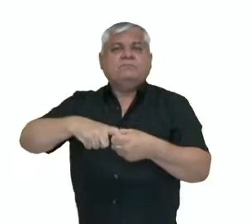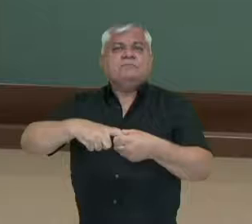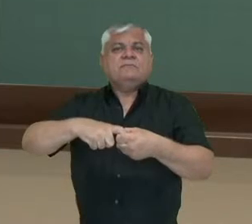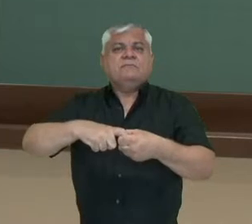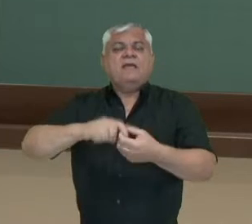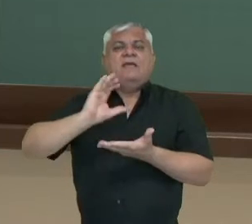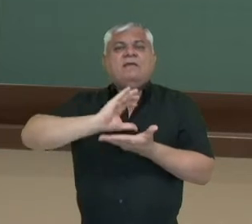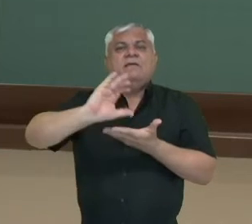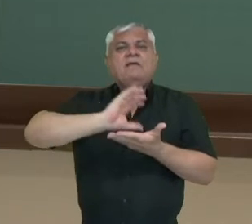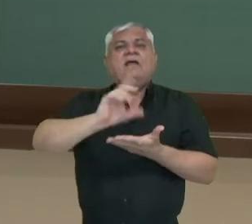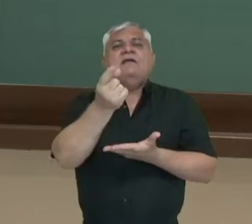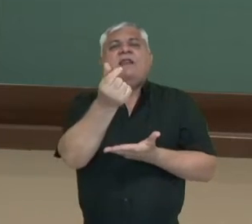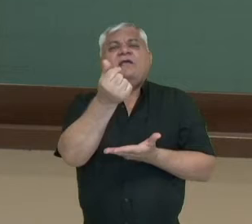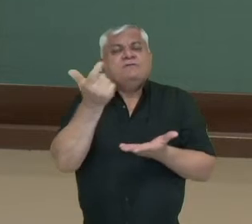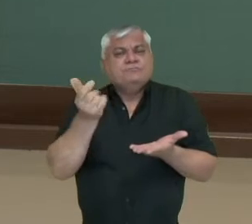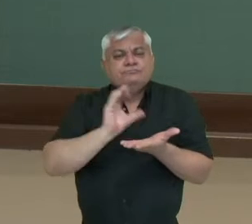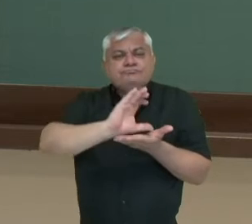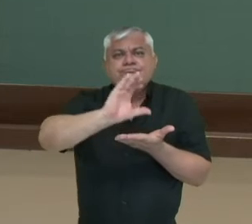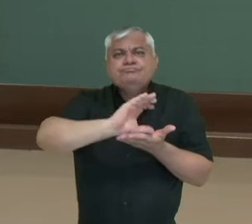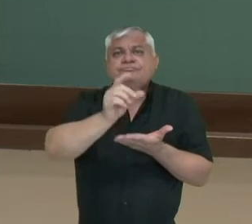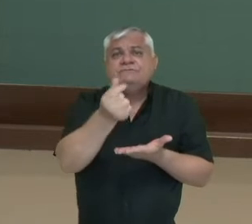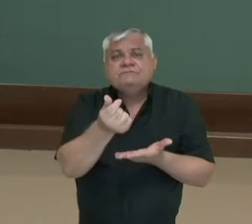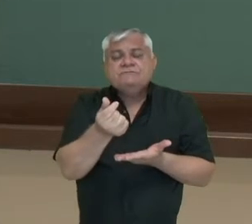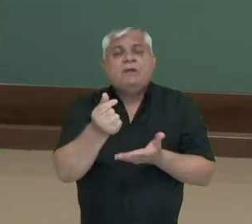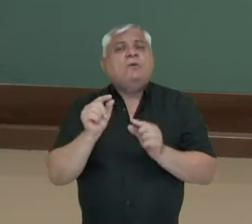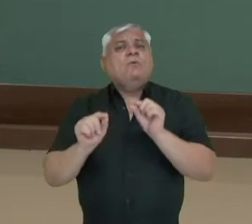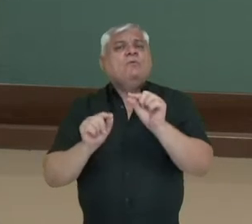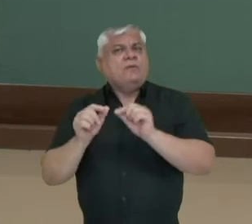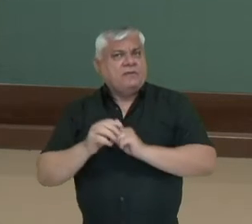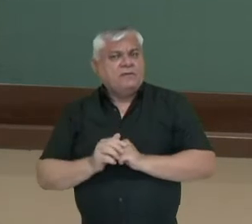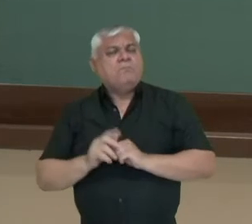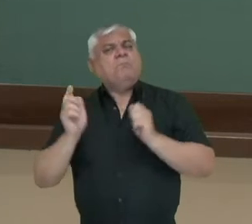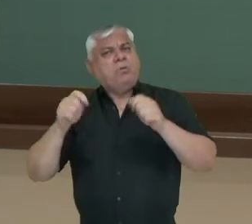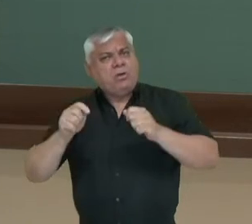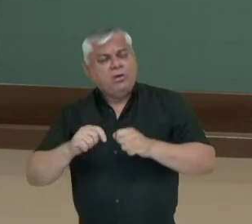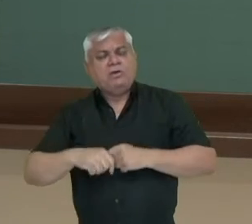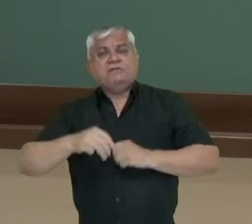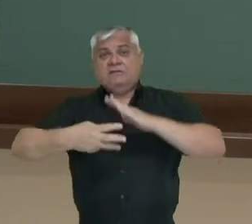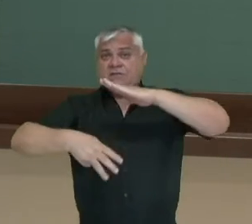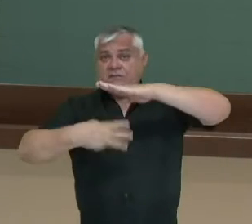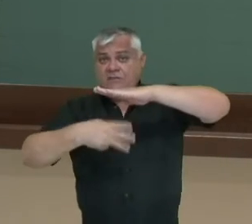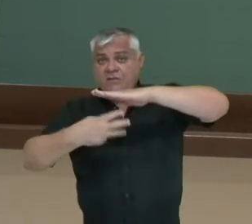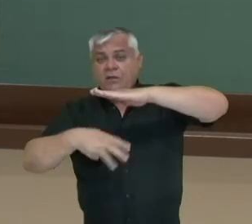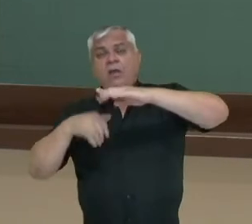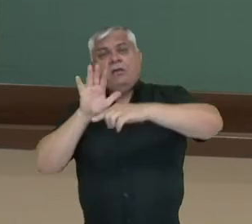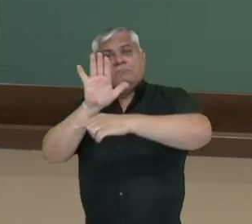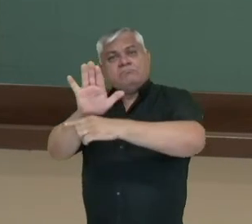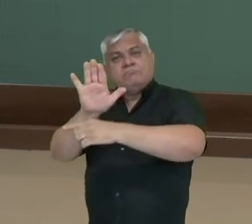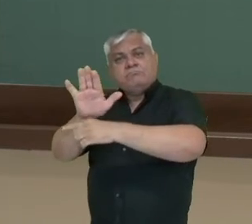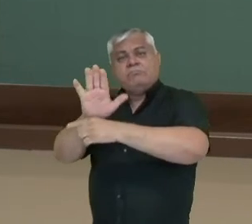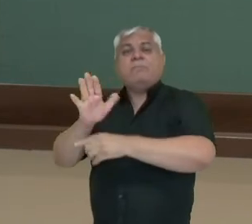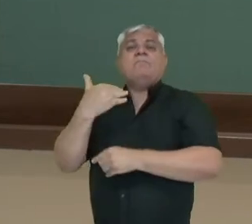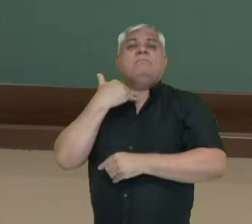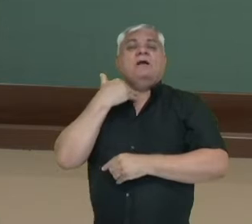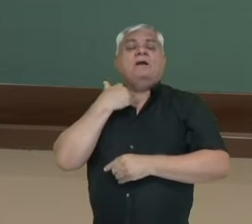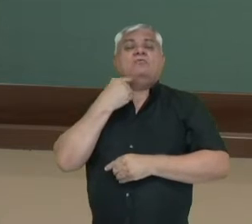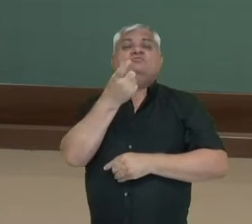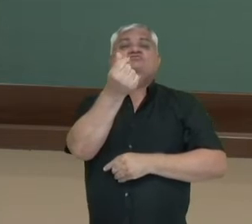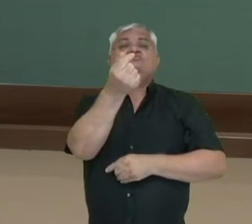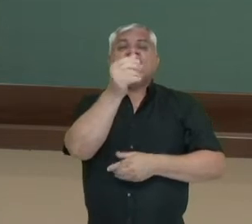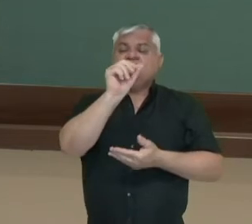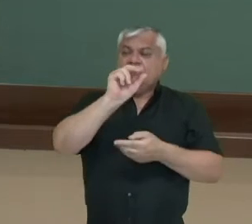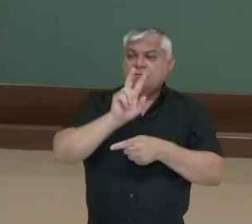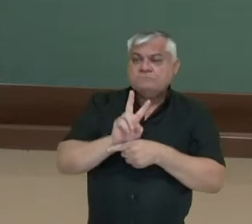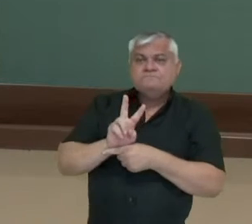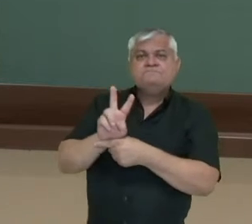crédito. Essa cooperativa pode prestar serviços bancários, né, e emprestar com valores